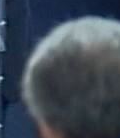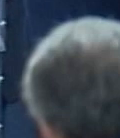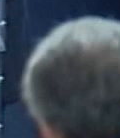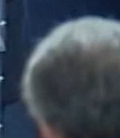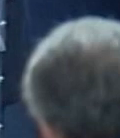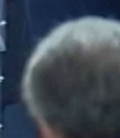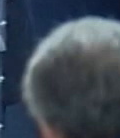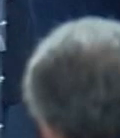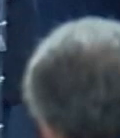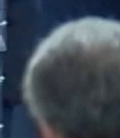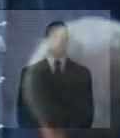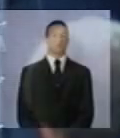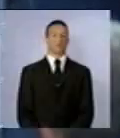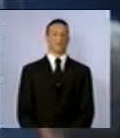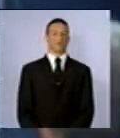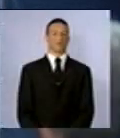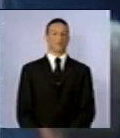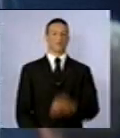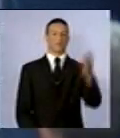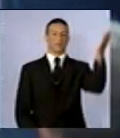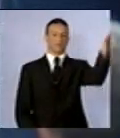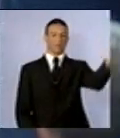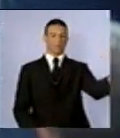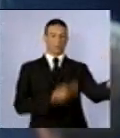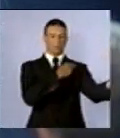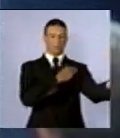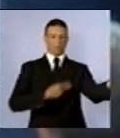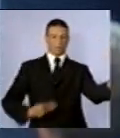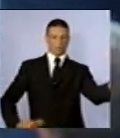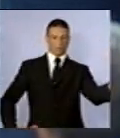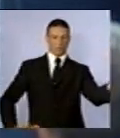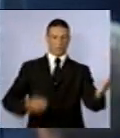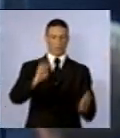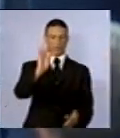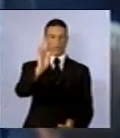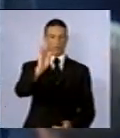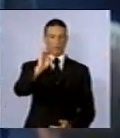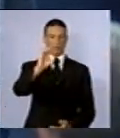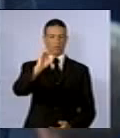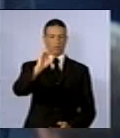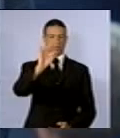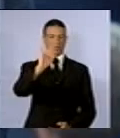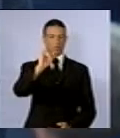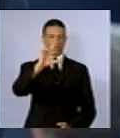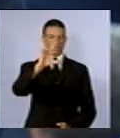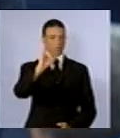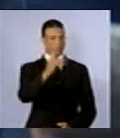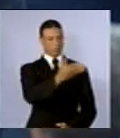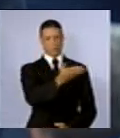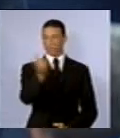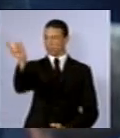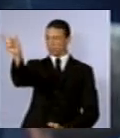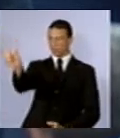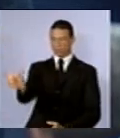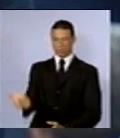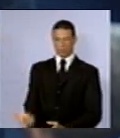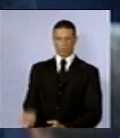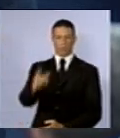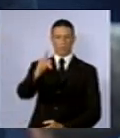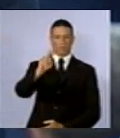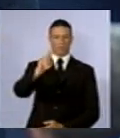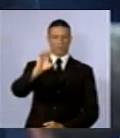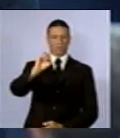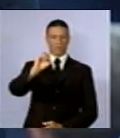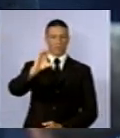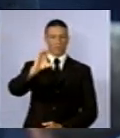Toffoli. Excelentíssimo senhor subprocurador da República, Dr. Mário Gizzi, excelentíssima doutora Carmen Lília de Souza, secretária